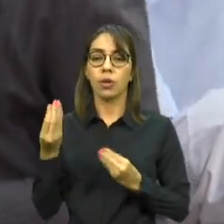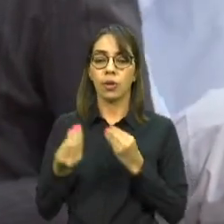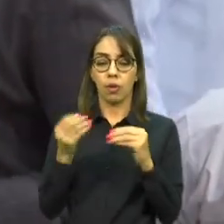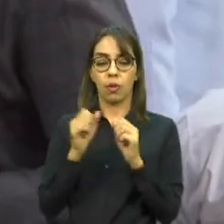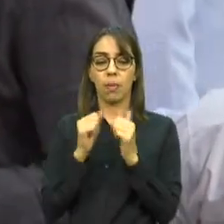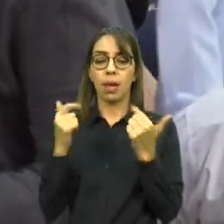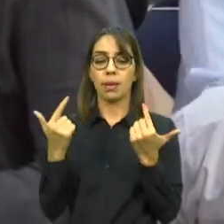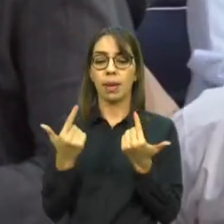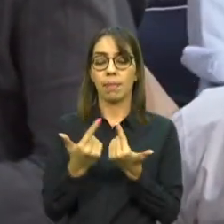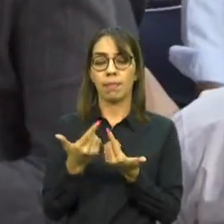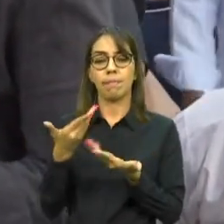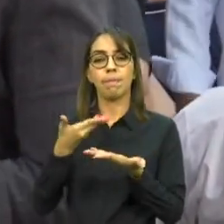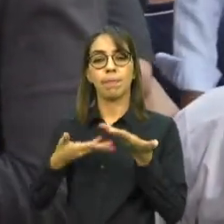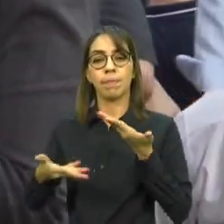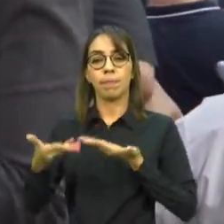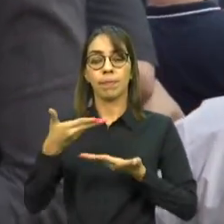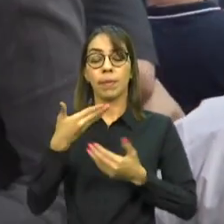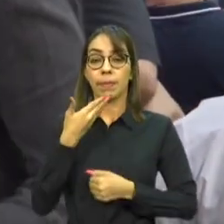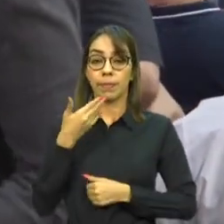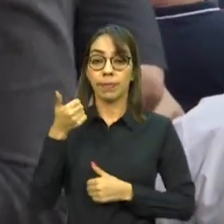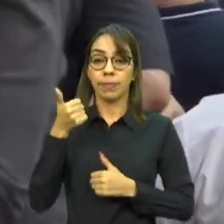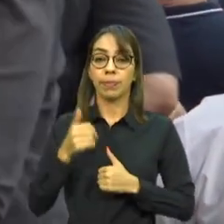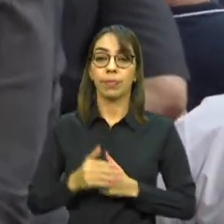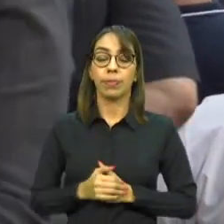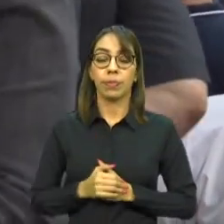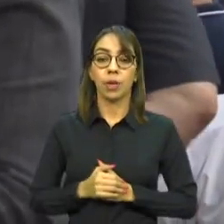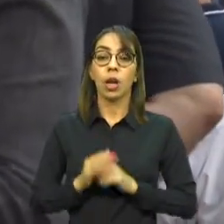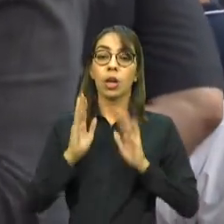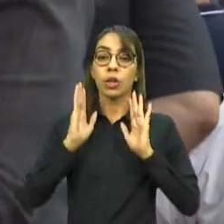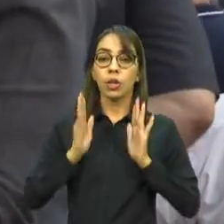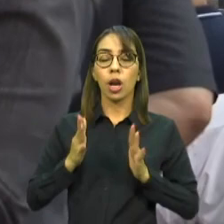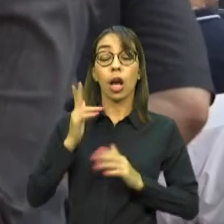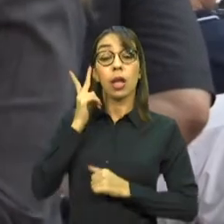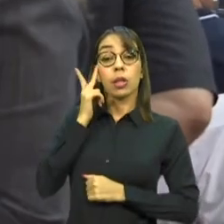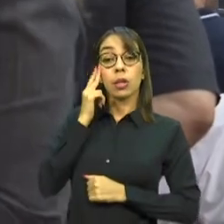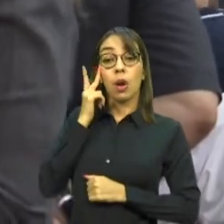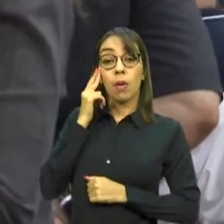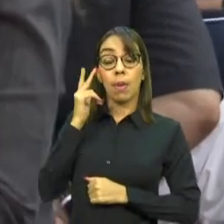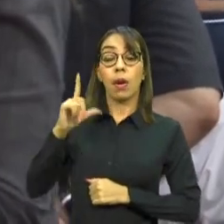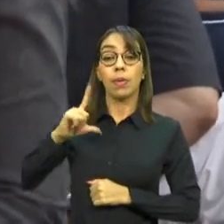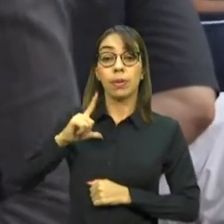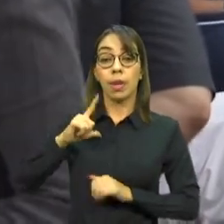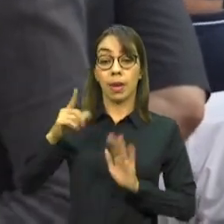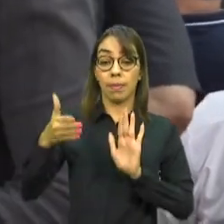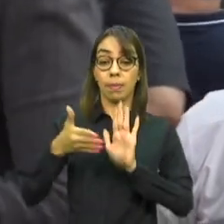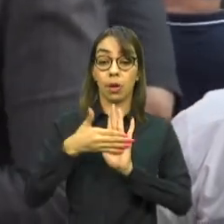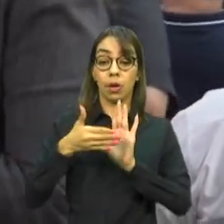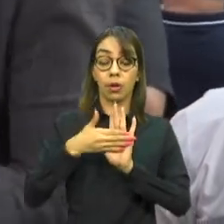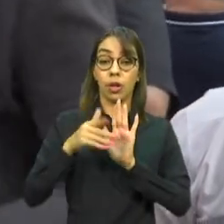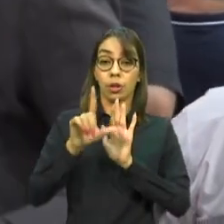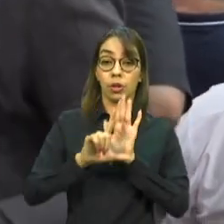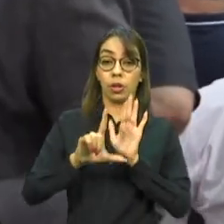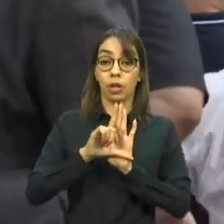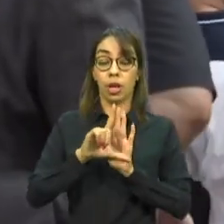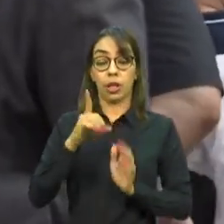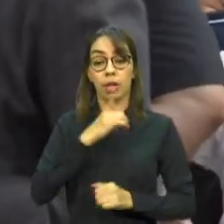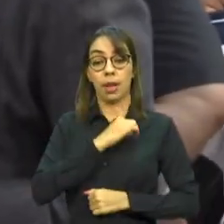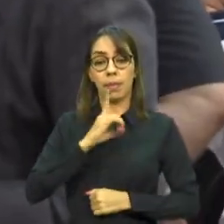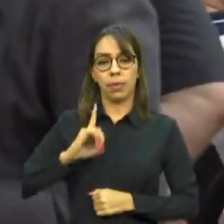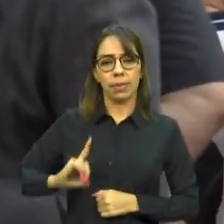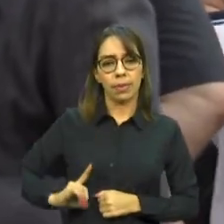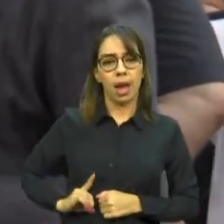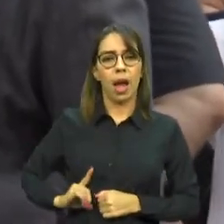trabalho. Ou seja, um dia de votação normal, nós temos projetos de lei do executivo, dos deputados, projetos de... Sim, um